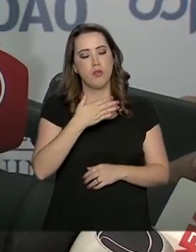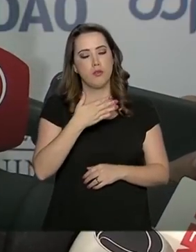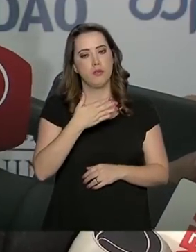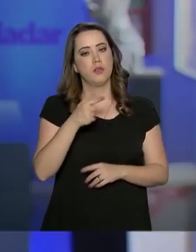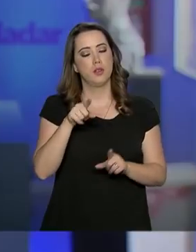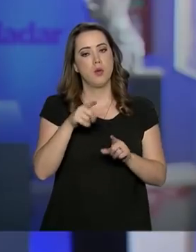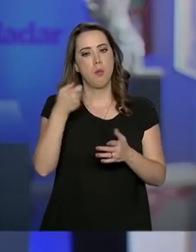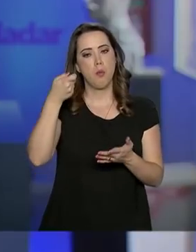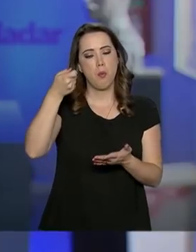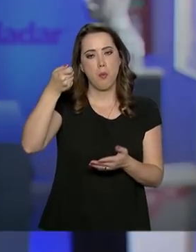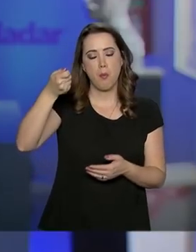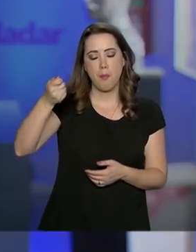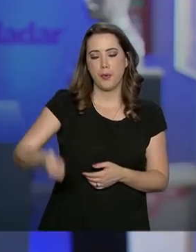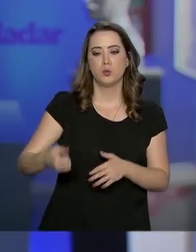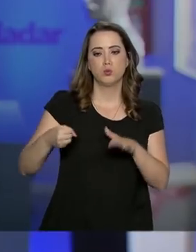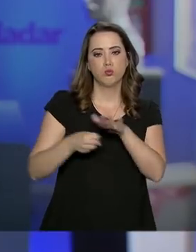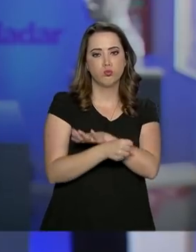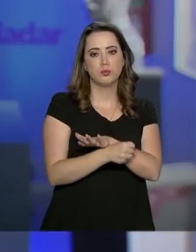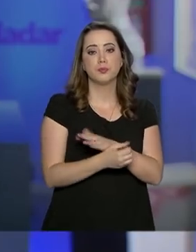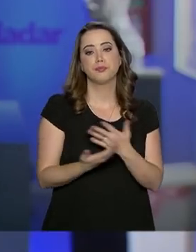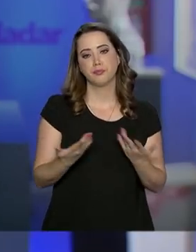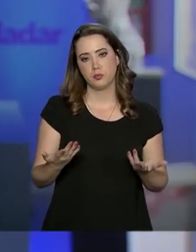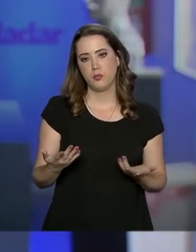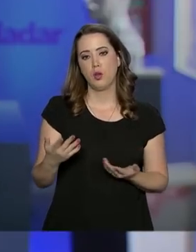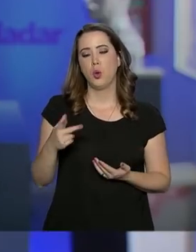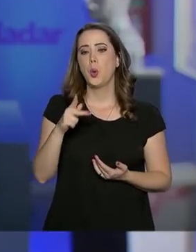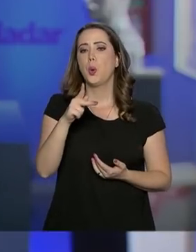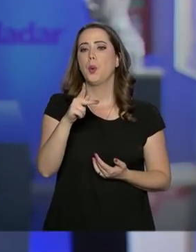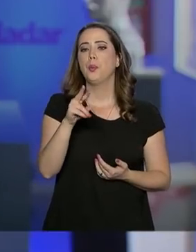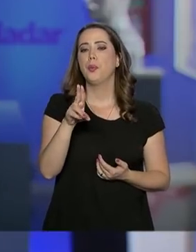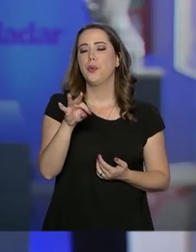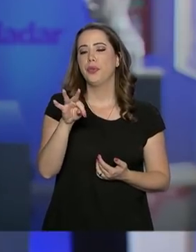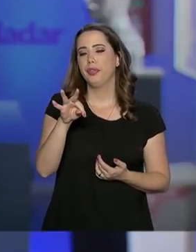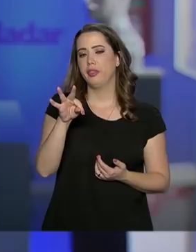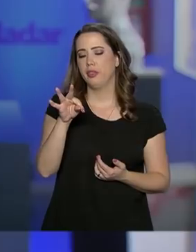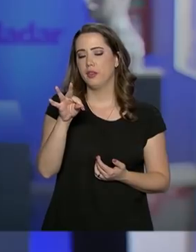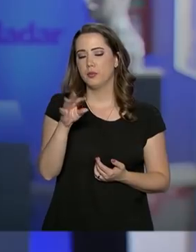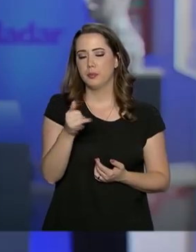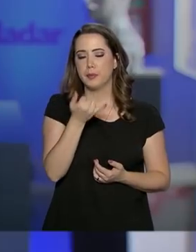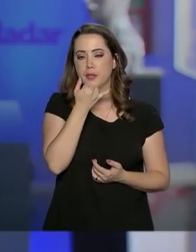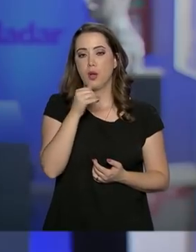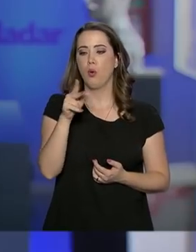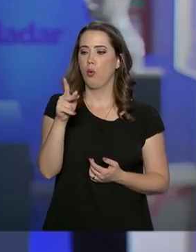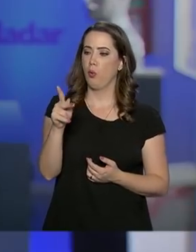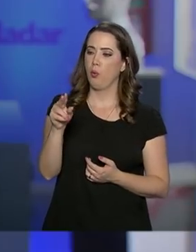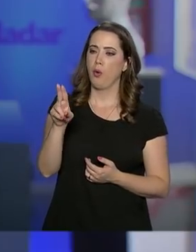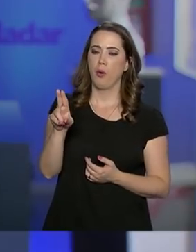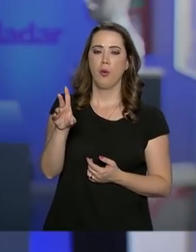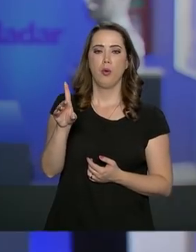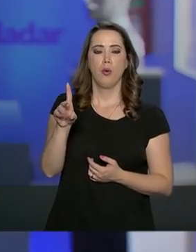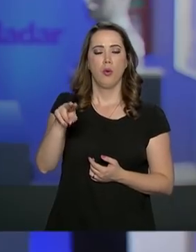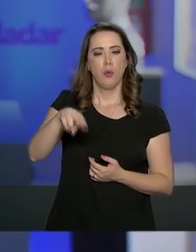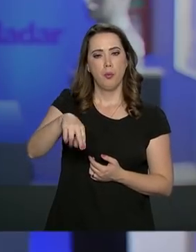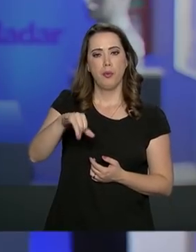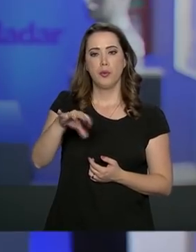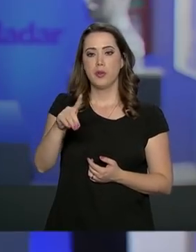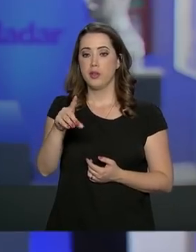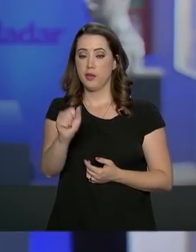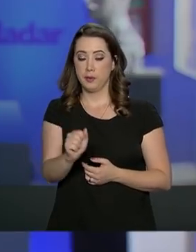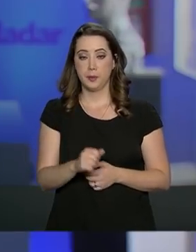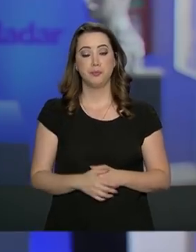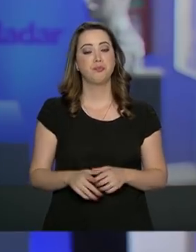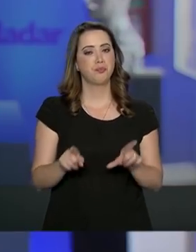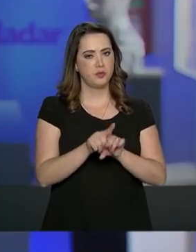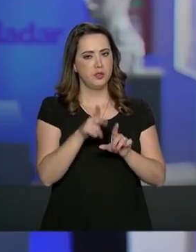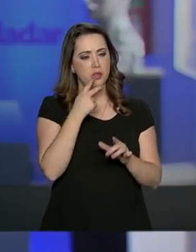ser punidas o ministro Sérgio moro falou também sobre o andamento do pacote anticrime que tramita pelo congresso nacional disse que deputados e